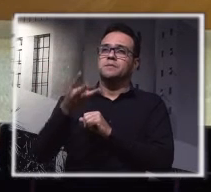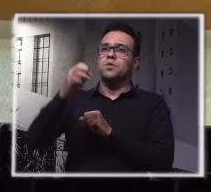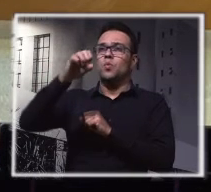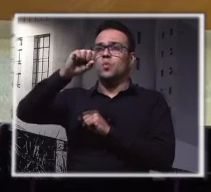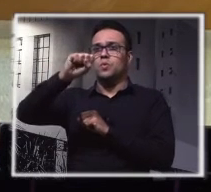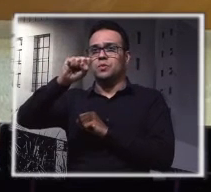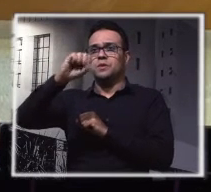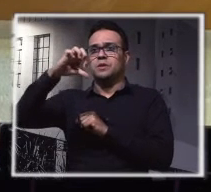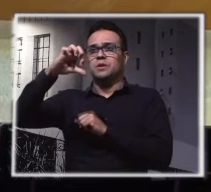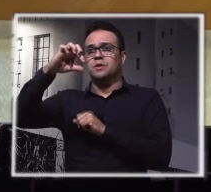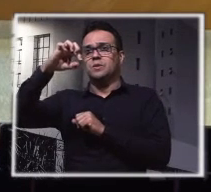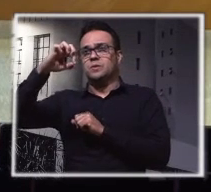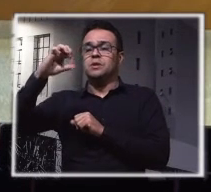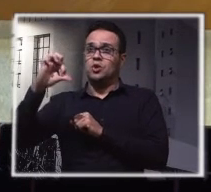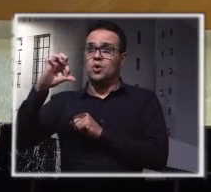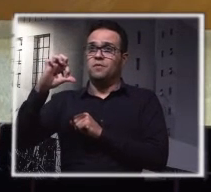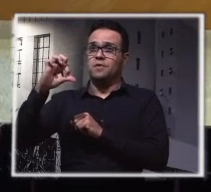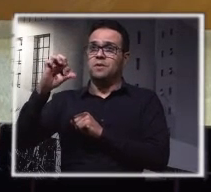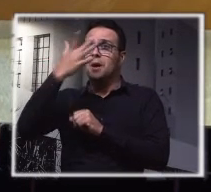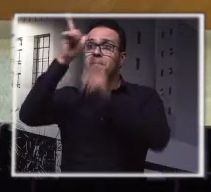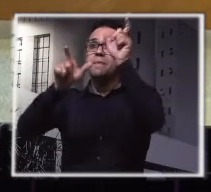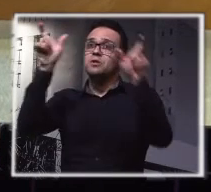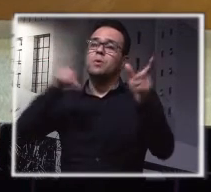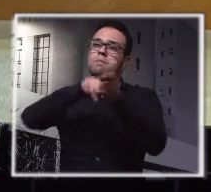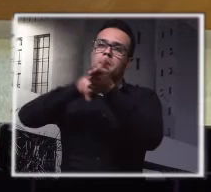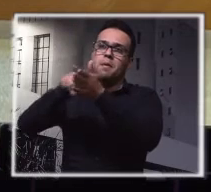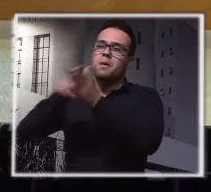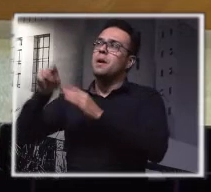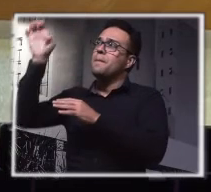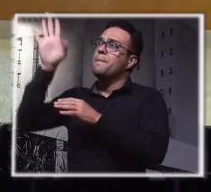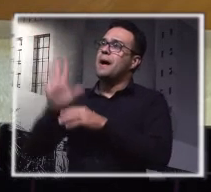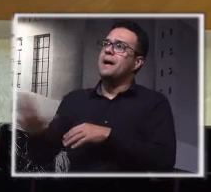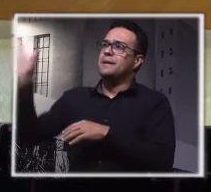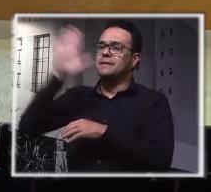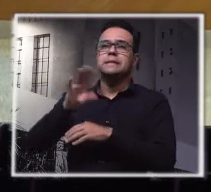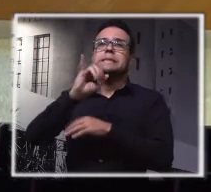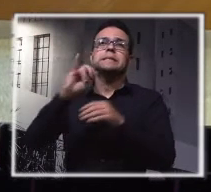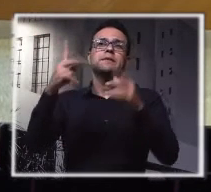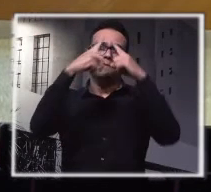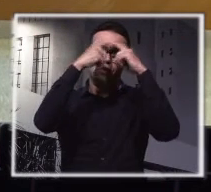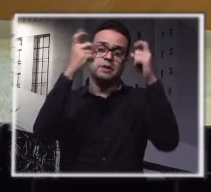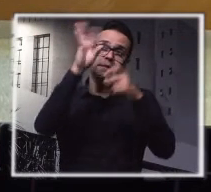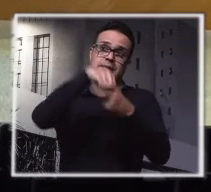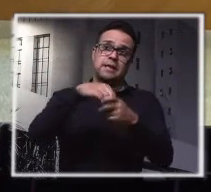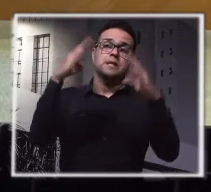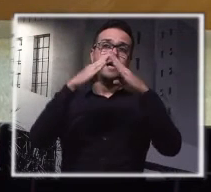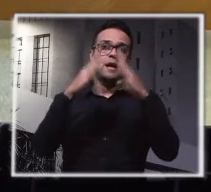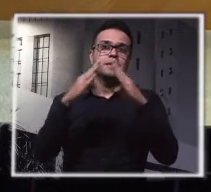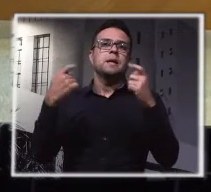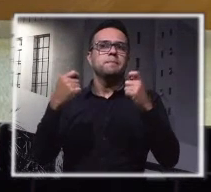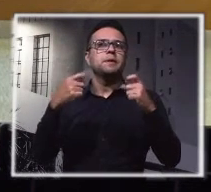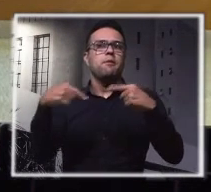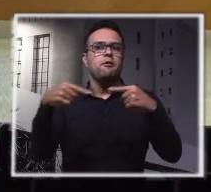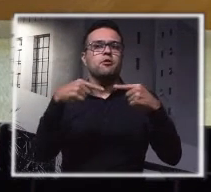3.809 entrevistados no país inteiro. E vejam quando a gente fala que casos de violência dentro de casa devem ser discutidos somente entre